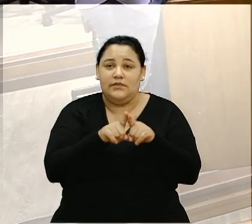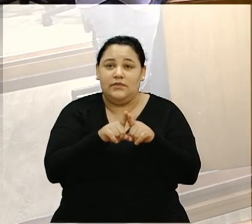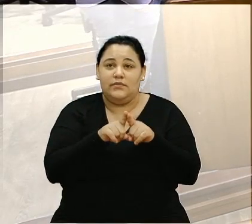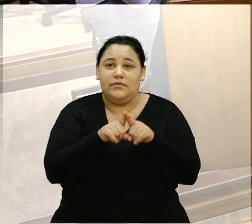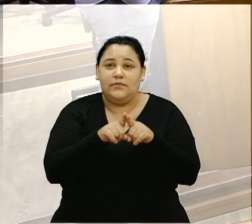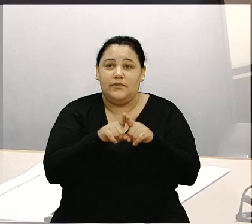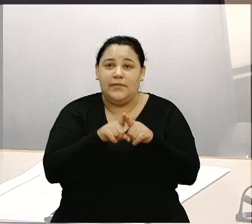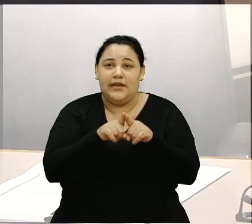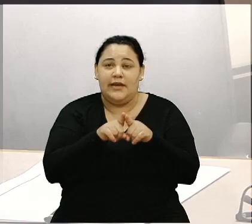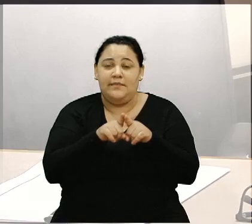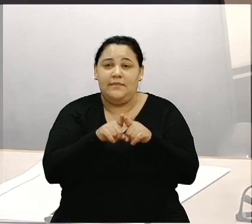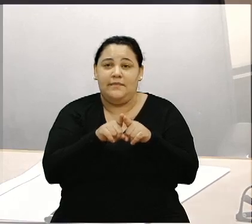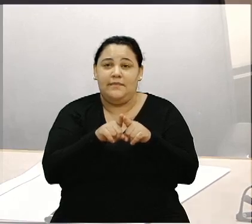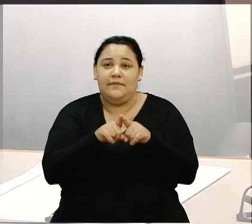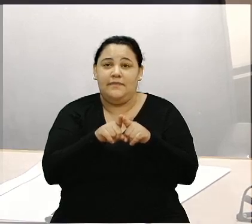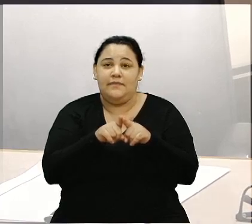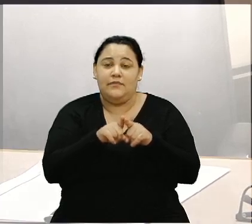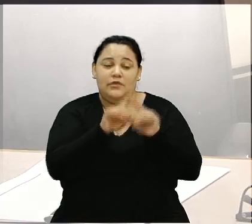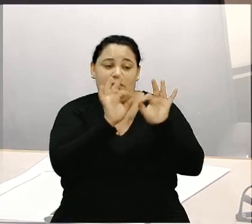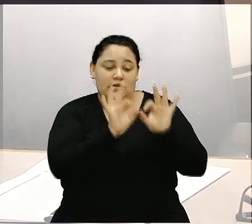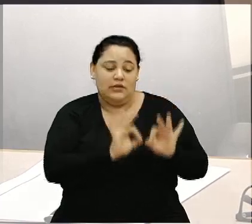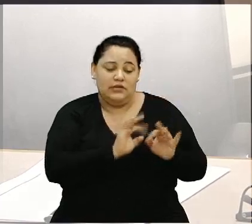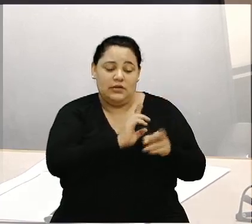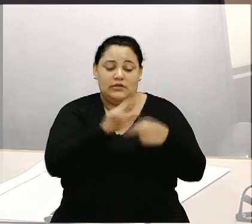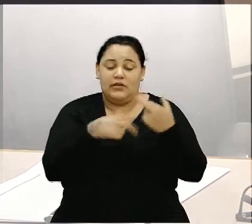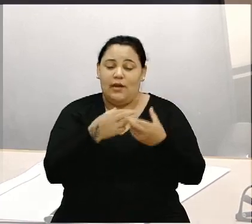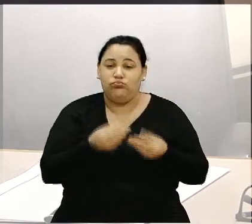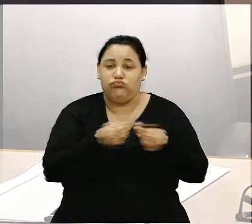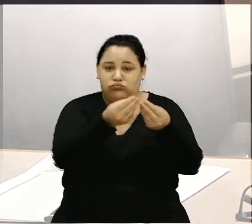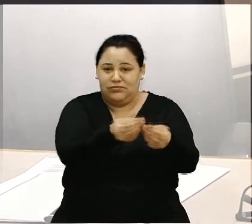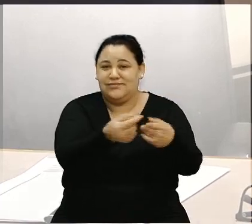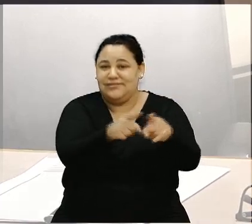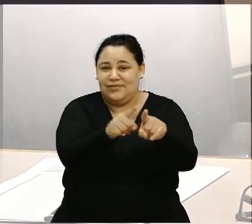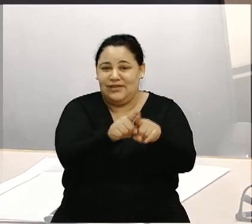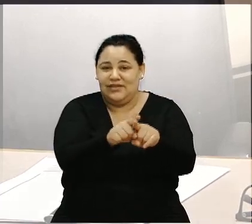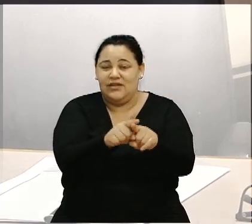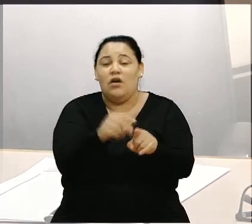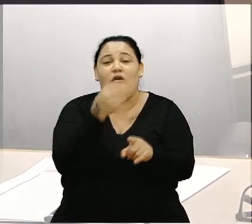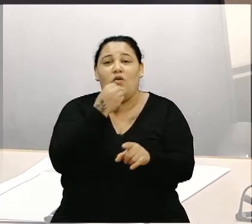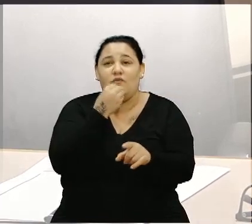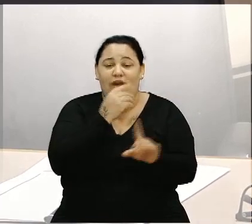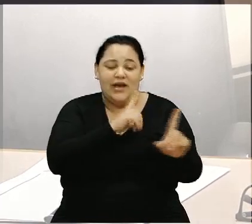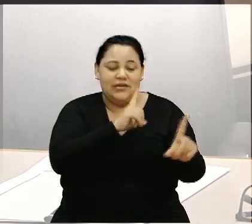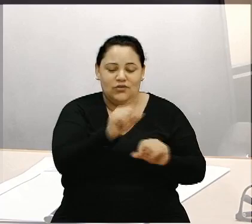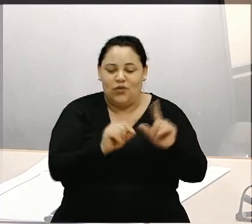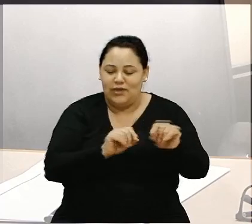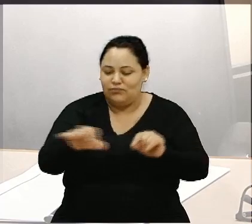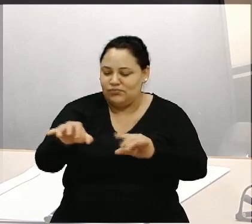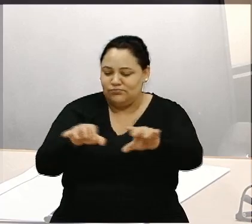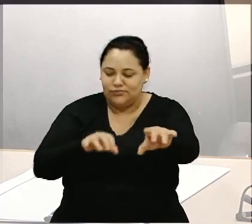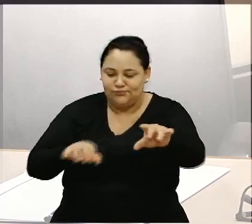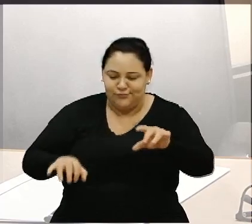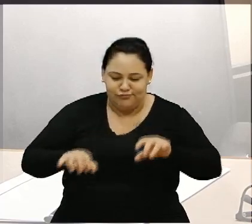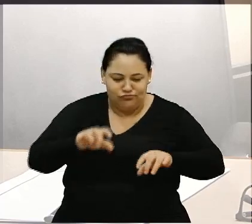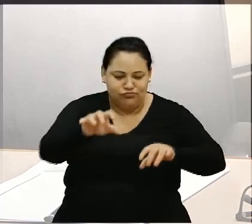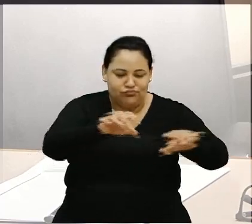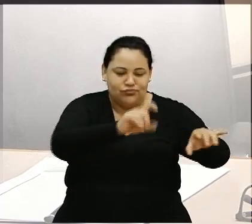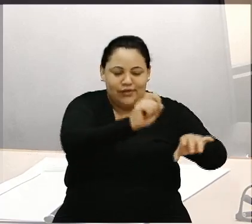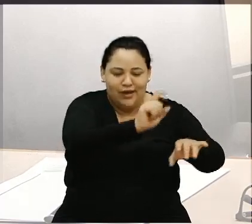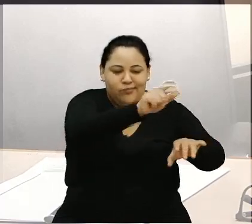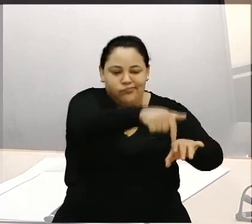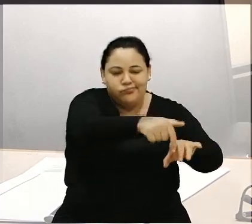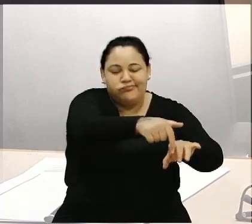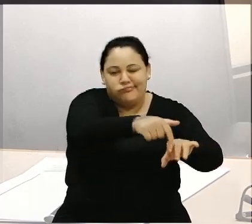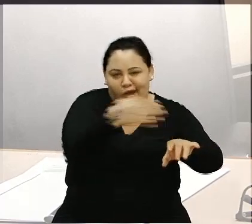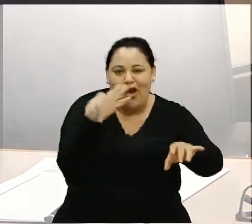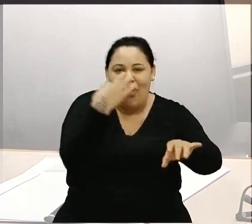as questões ali das doações, né, de fato, a triagem tem sido, ontem eu fui visitar lá, e